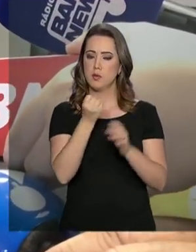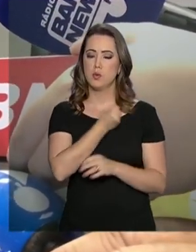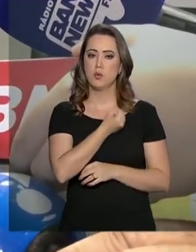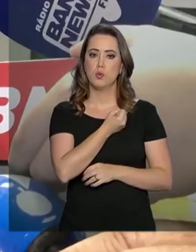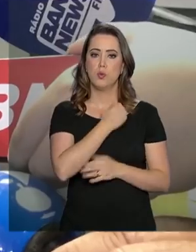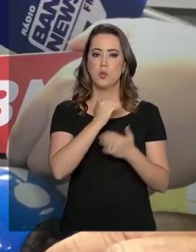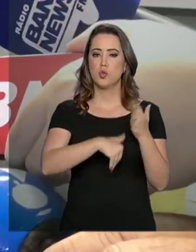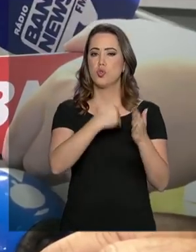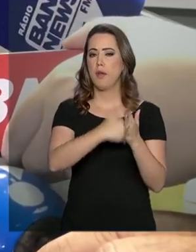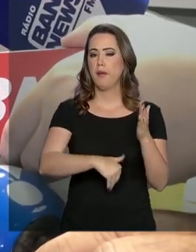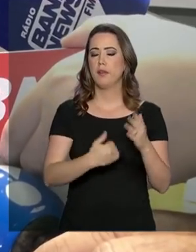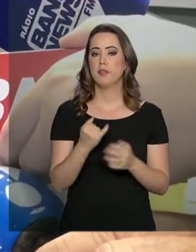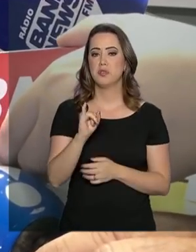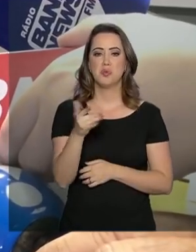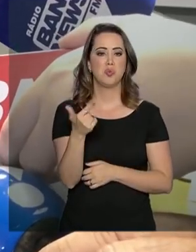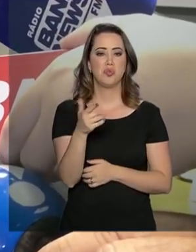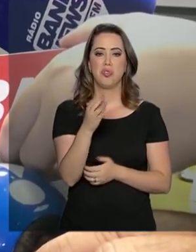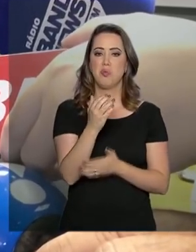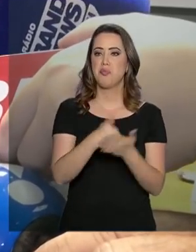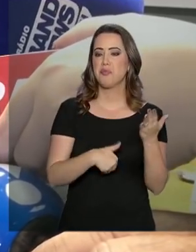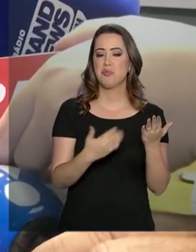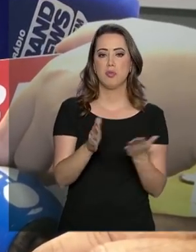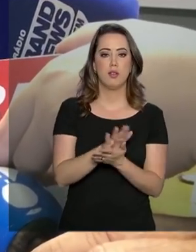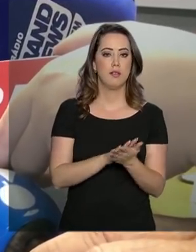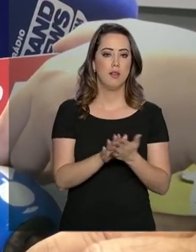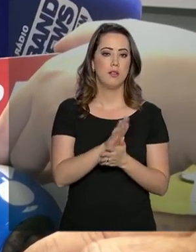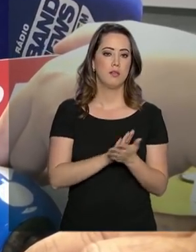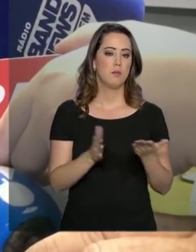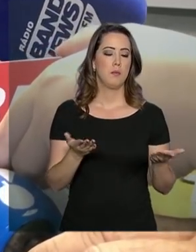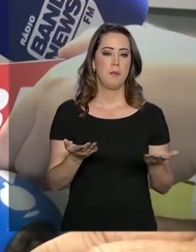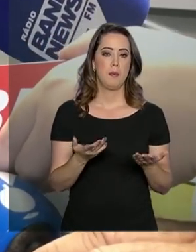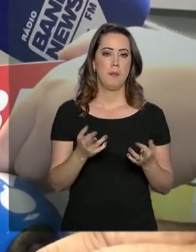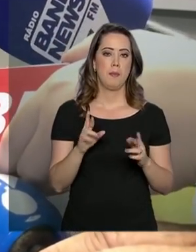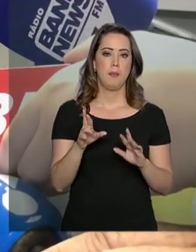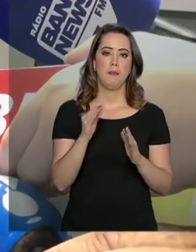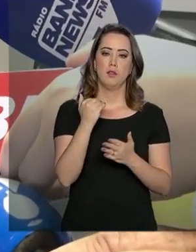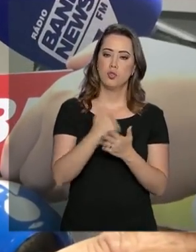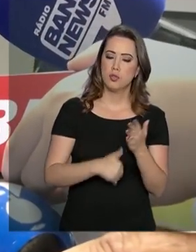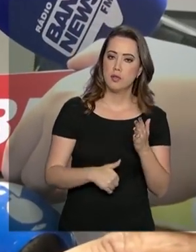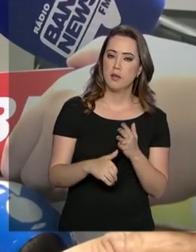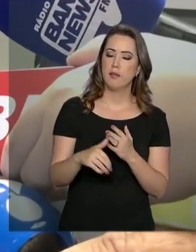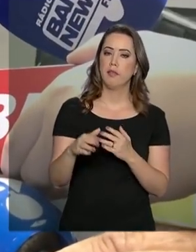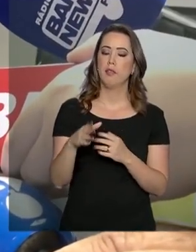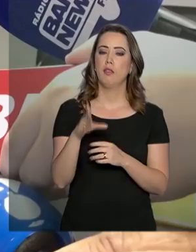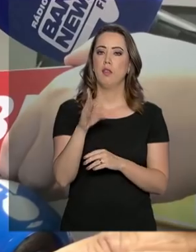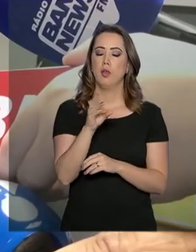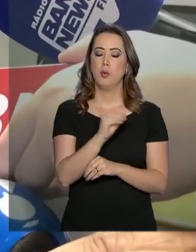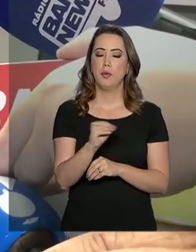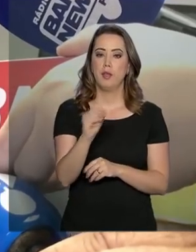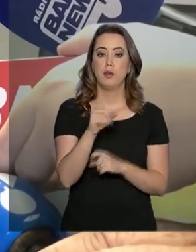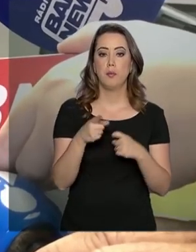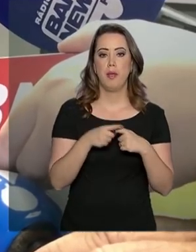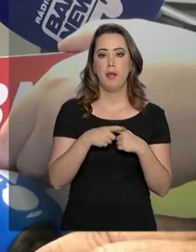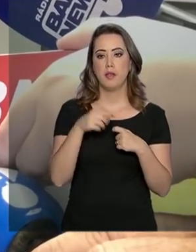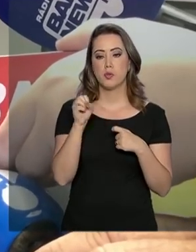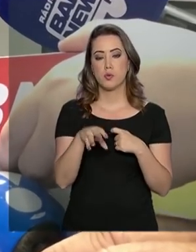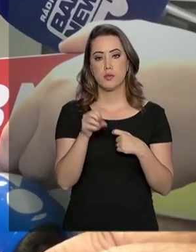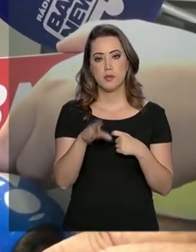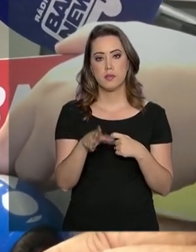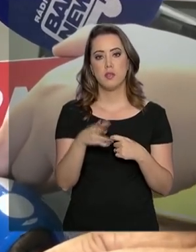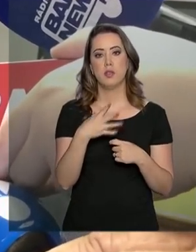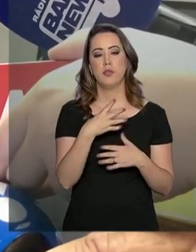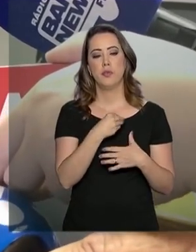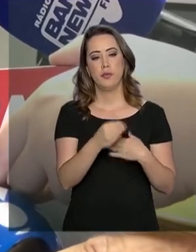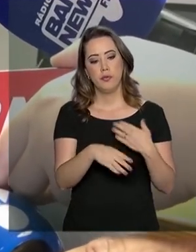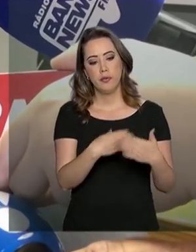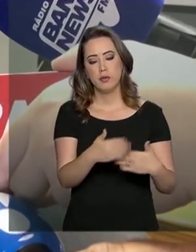de deduções. Por exemplo, se não tiver nenhuma dedução, despesas médicas, educação e dependentes para